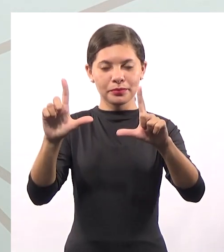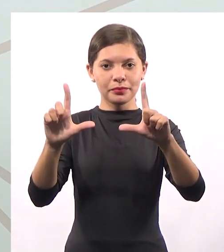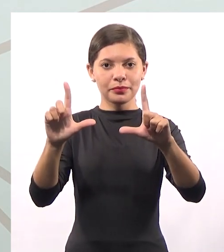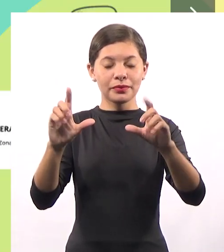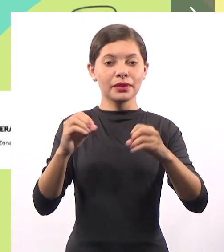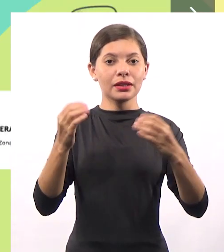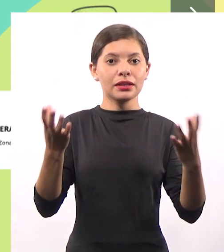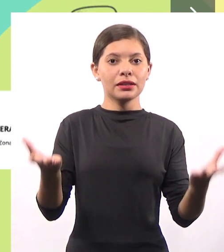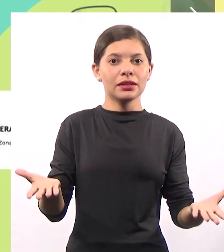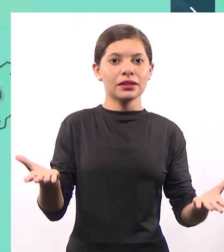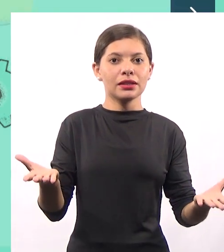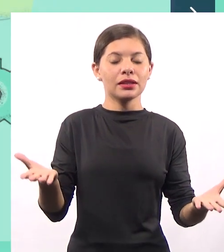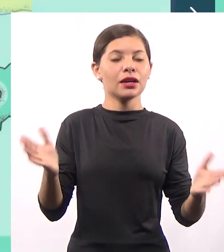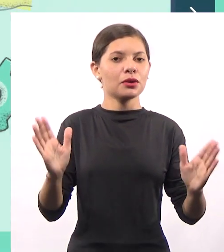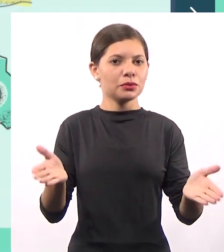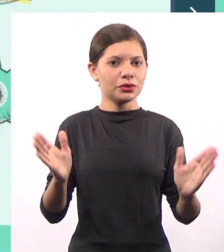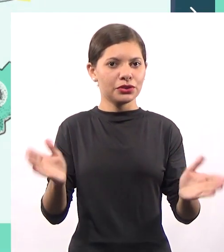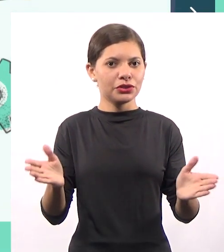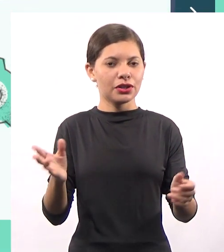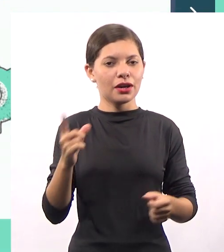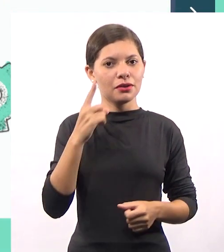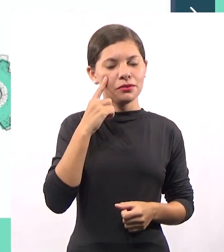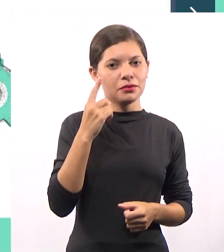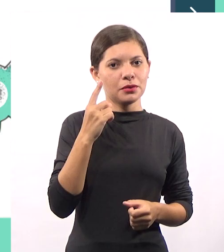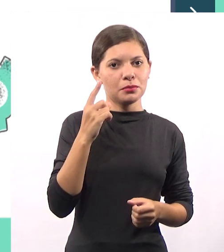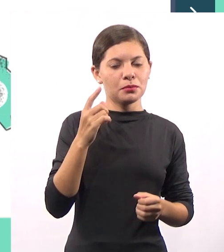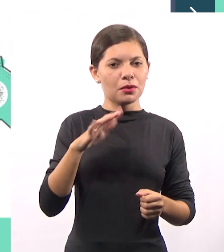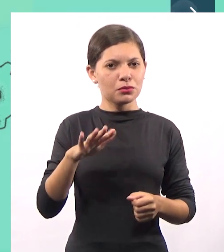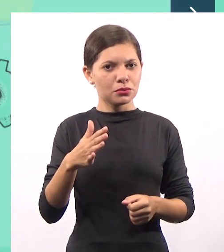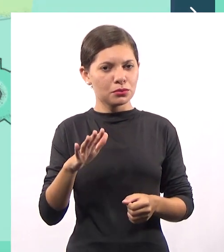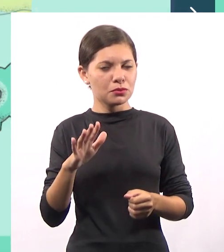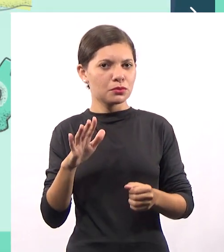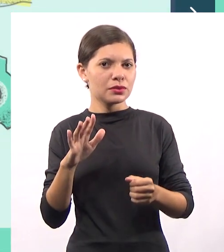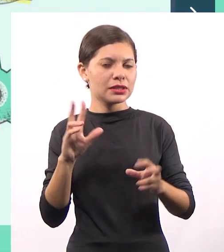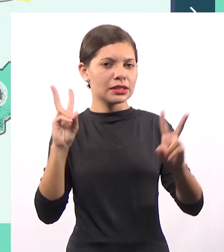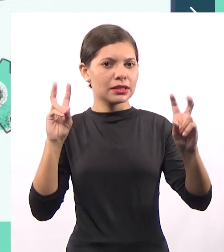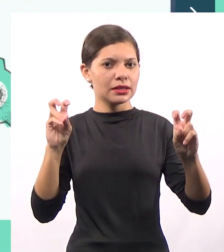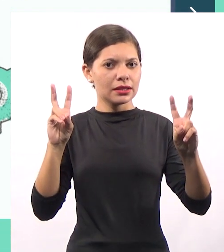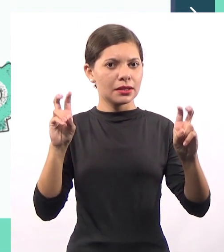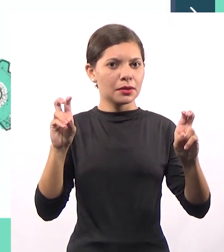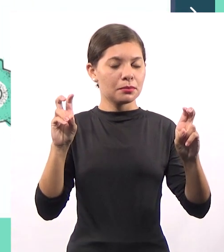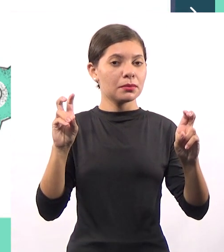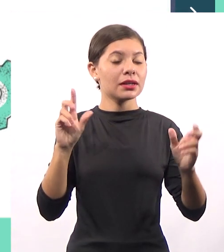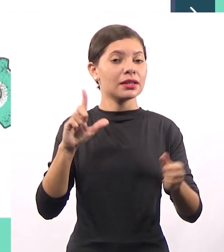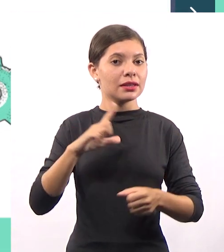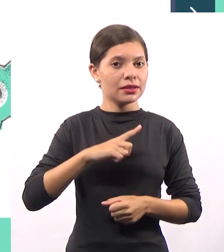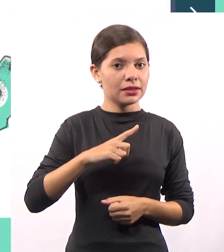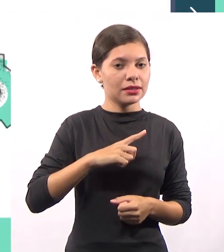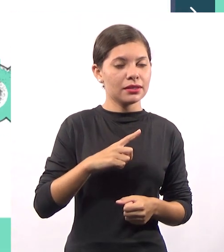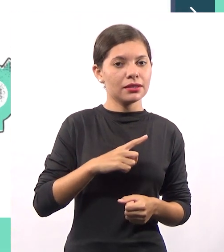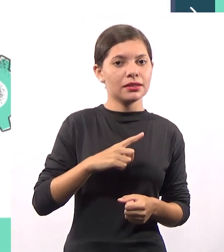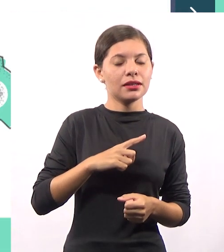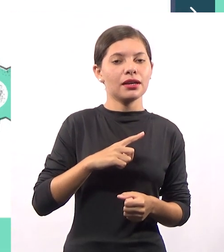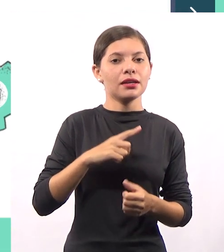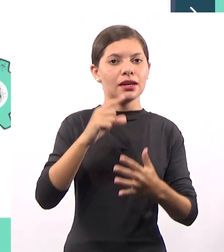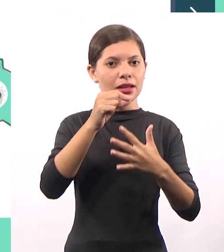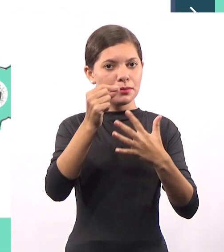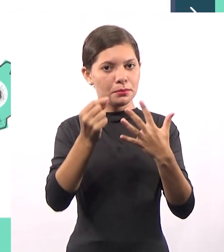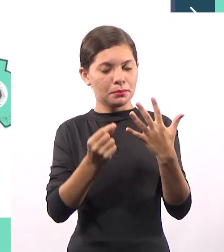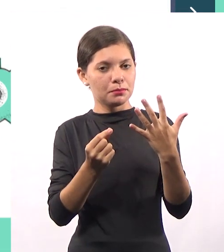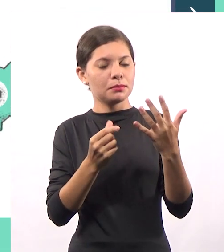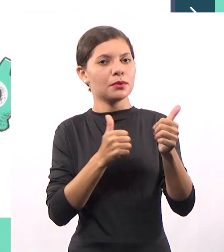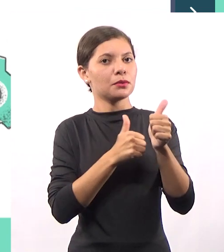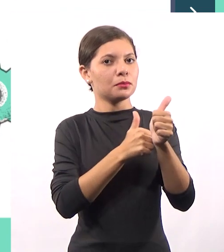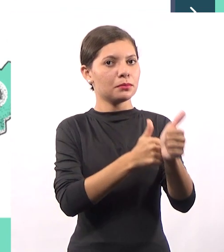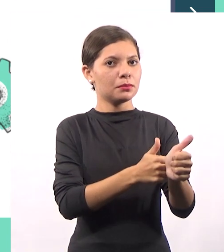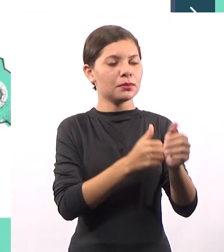interativa? Então, nós já vimos aí algumas questões. Nós temos ainda alguns elementos para acompanhar,